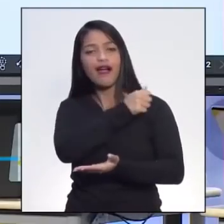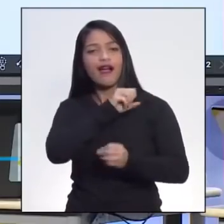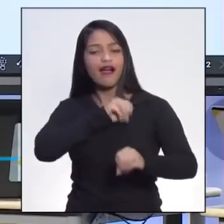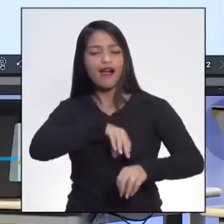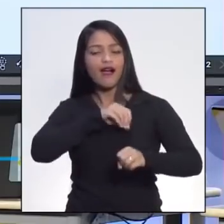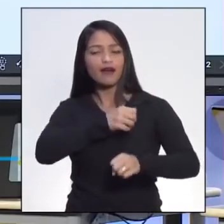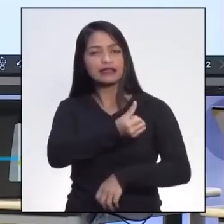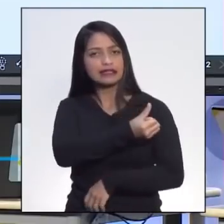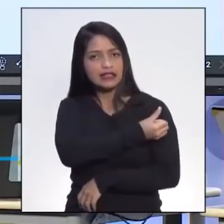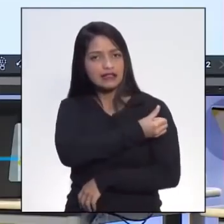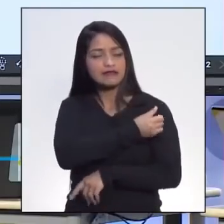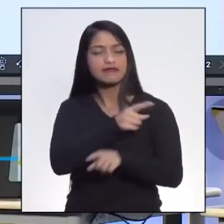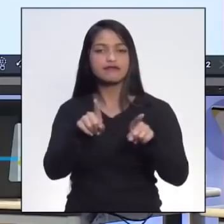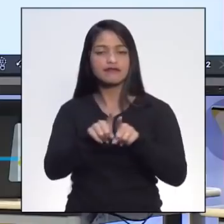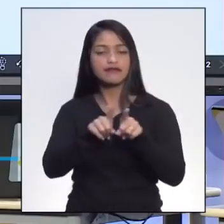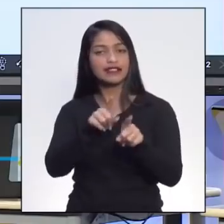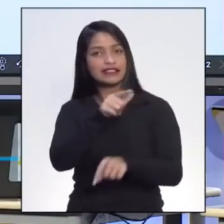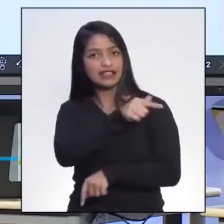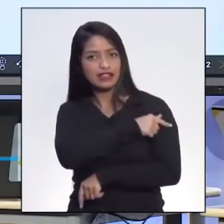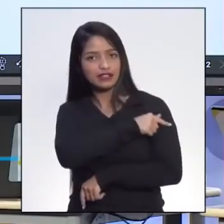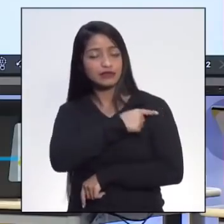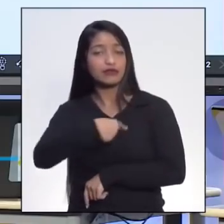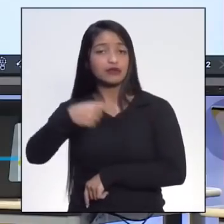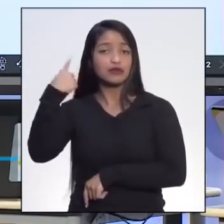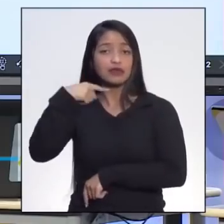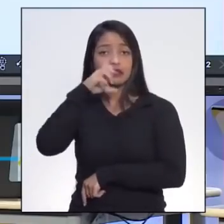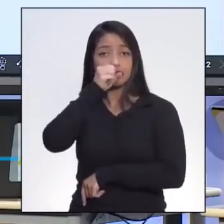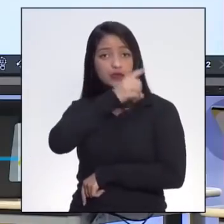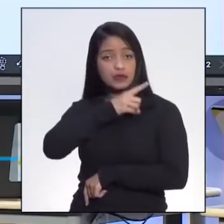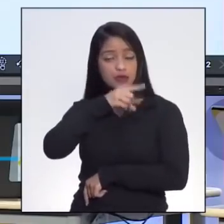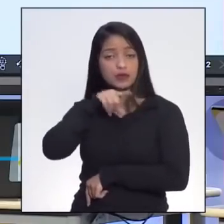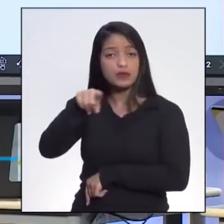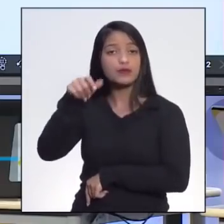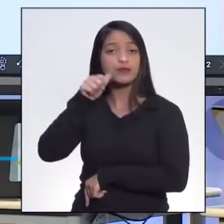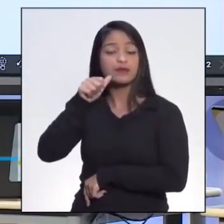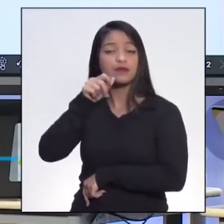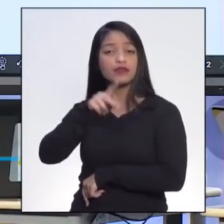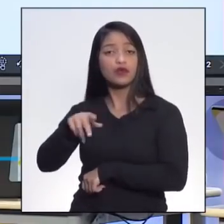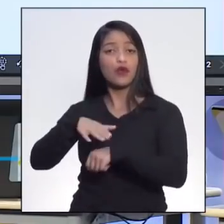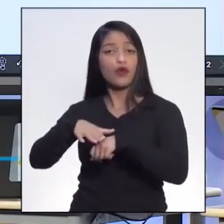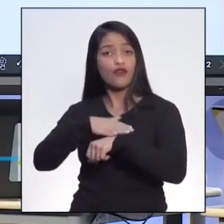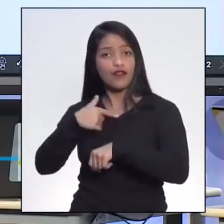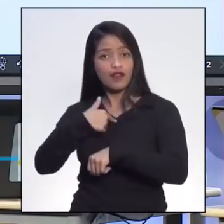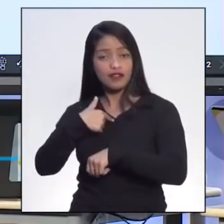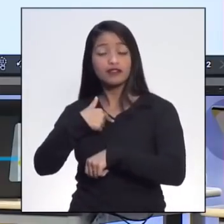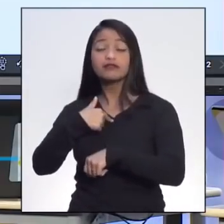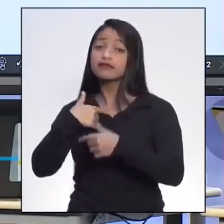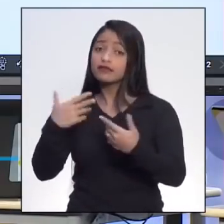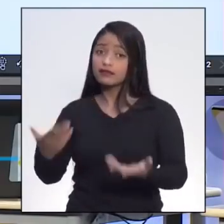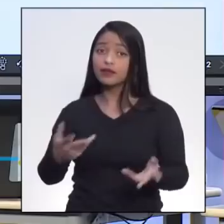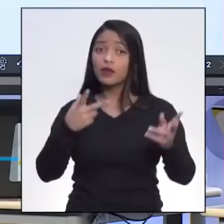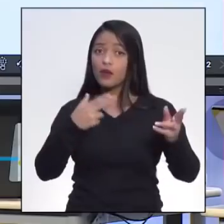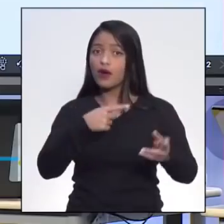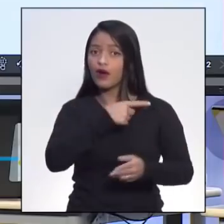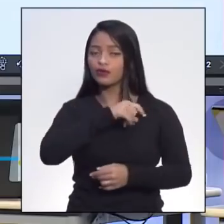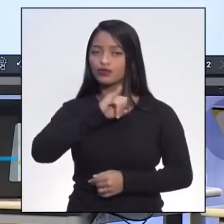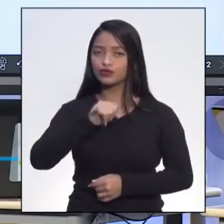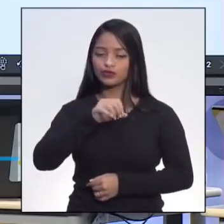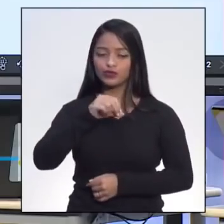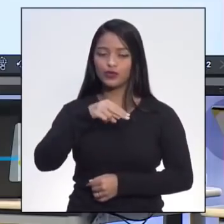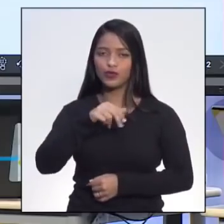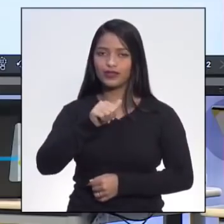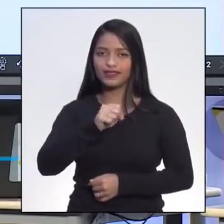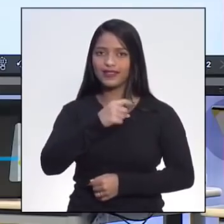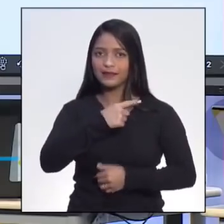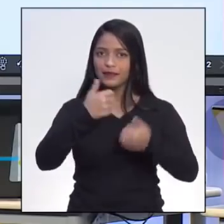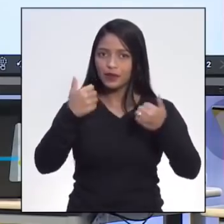de semana. E foi o que o Jonas falou. É muito importante esse feedback de vocês para a gente. Então, agradecendo a